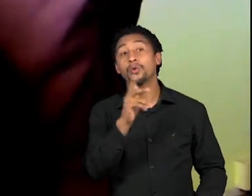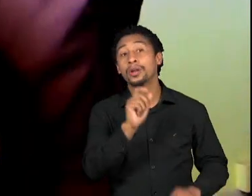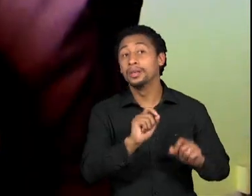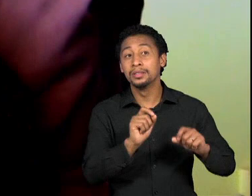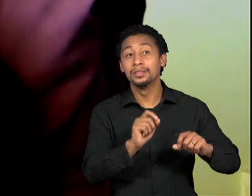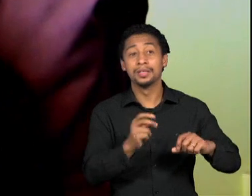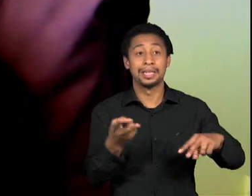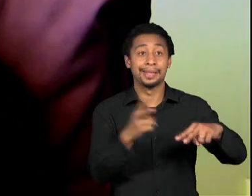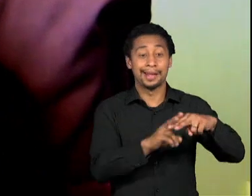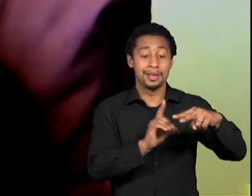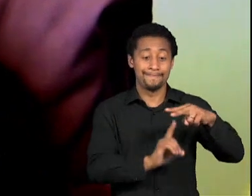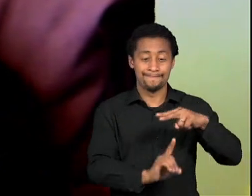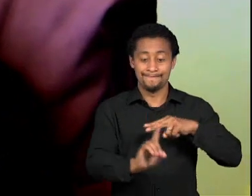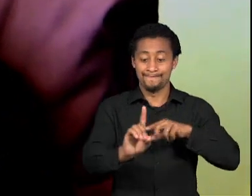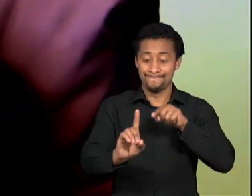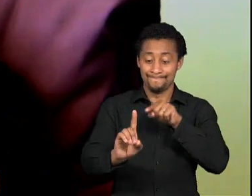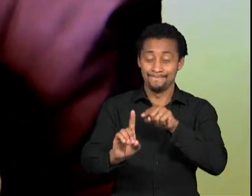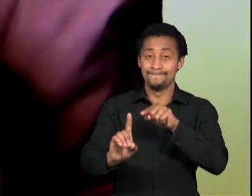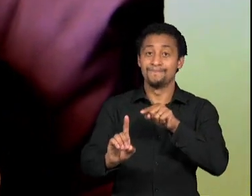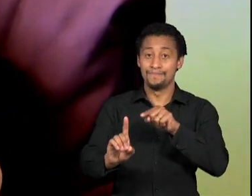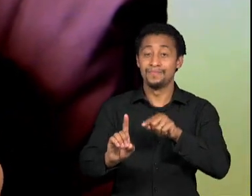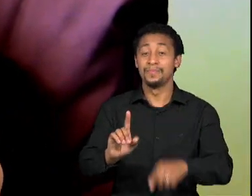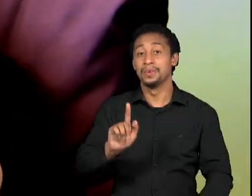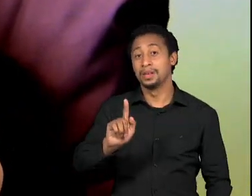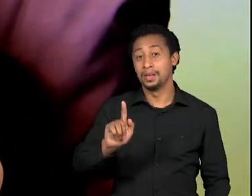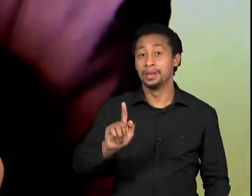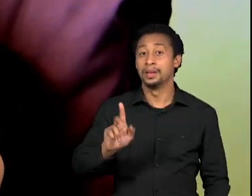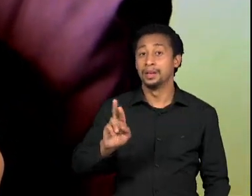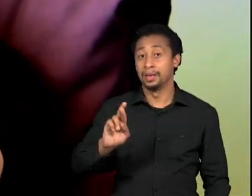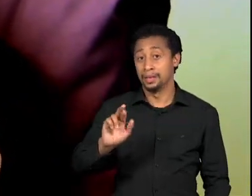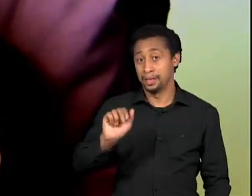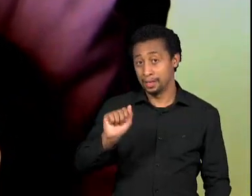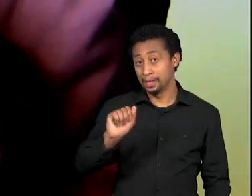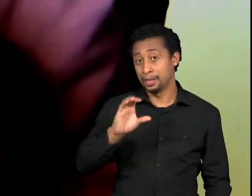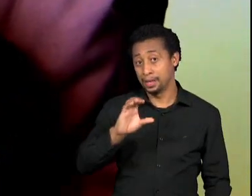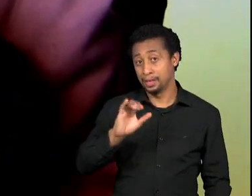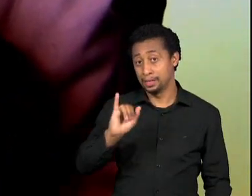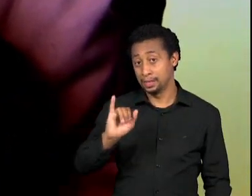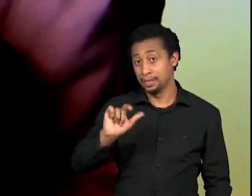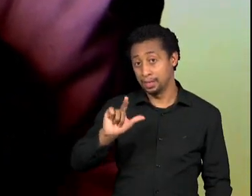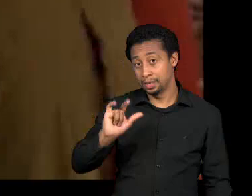sem autorização de levar com ele